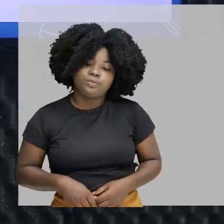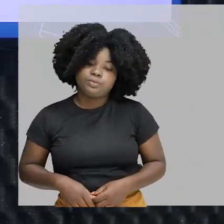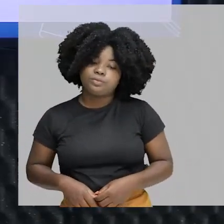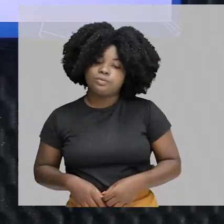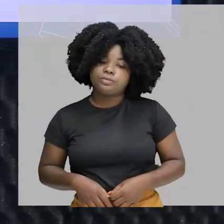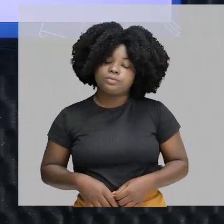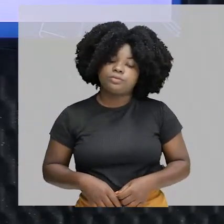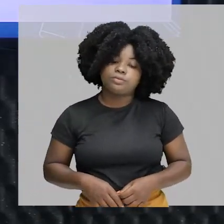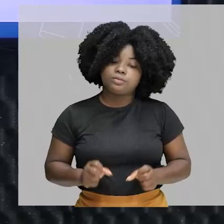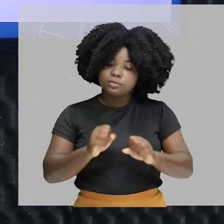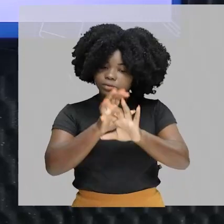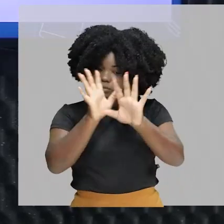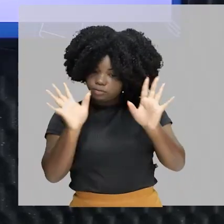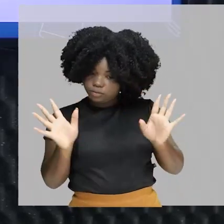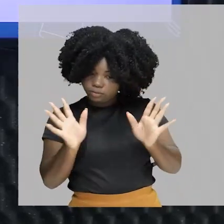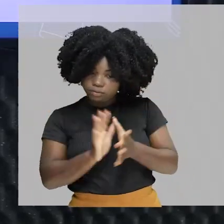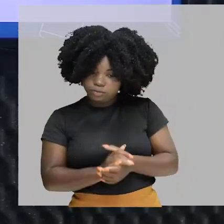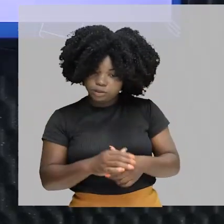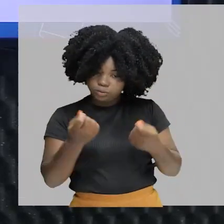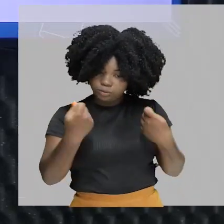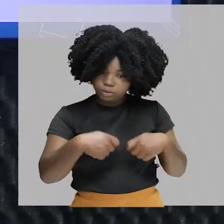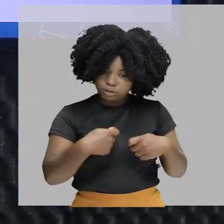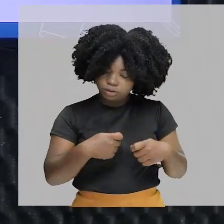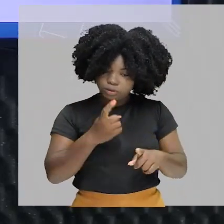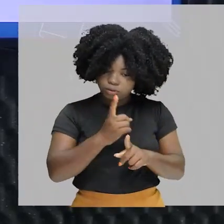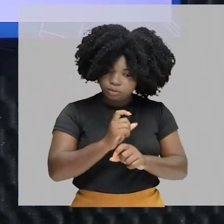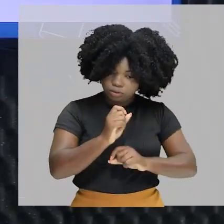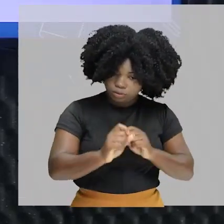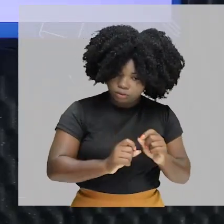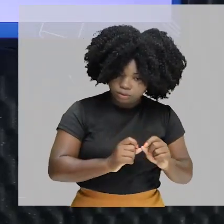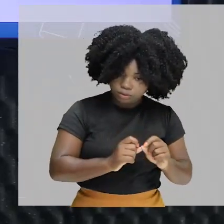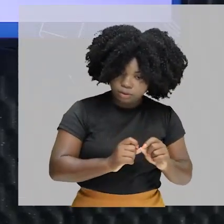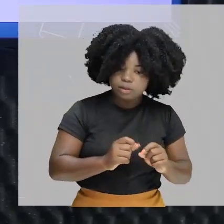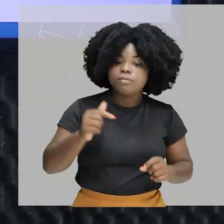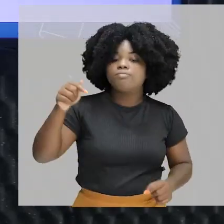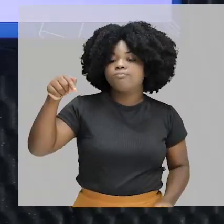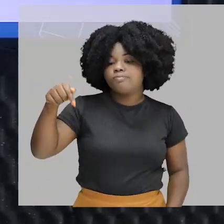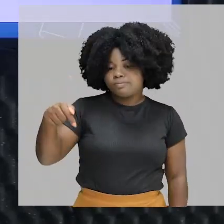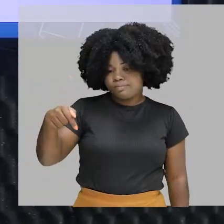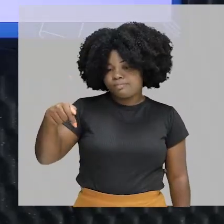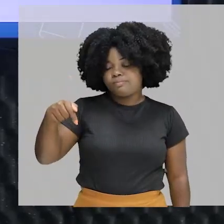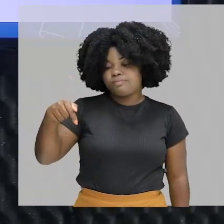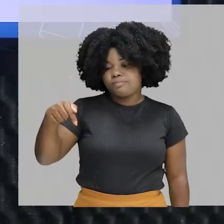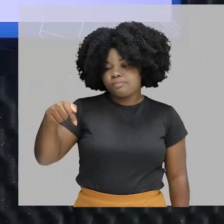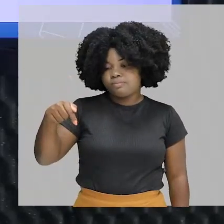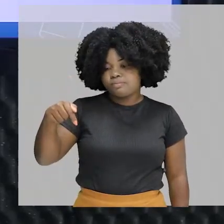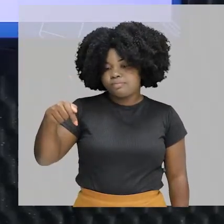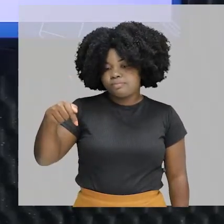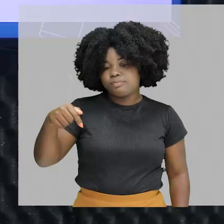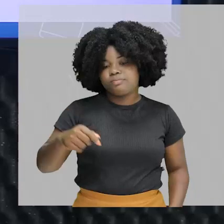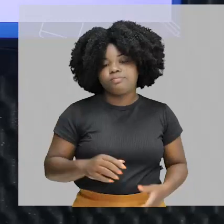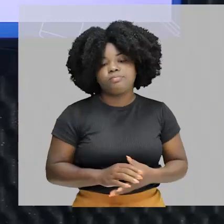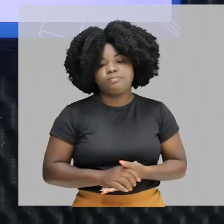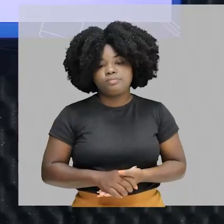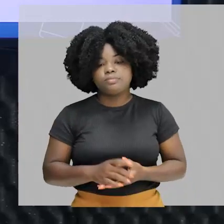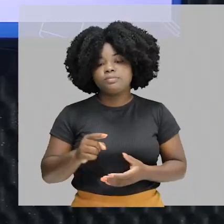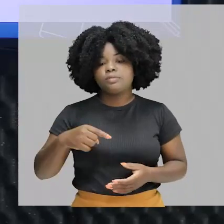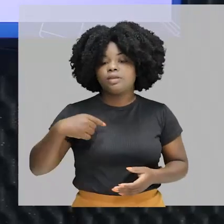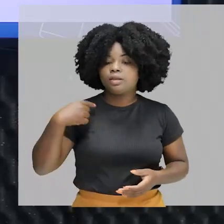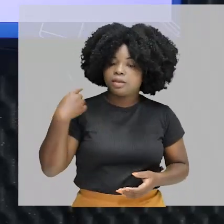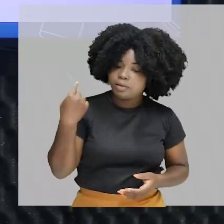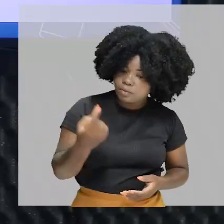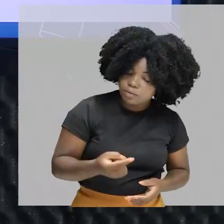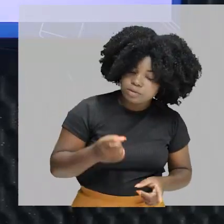6.400. Entendeu, né? Então, quem que eu preciso descobrir? A priori, a razão, a letrinha Q. Depois